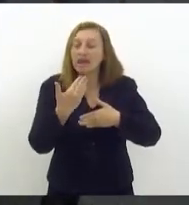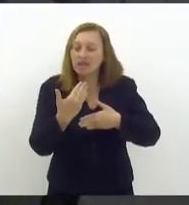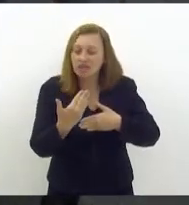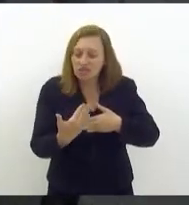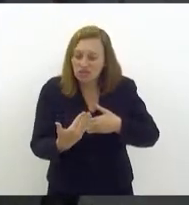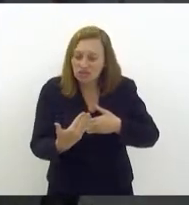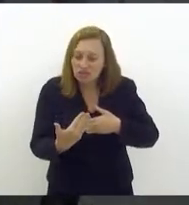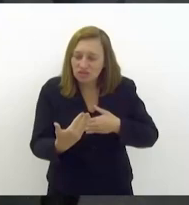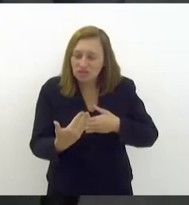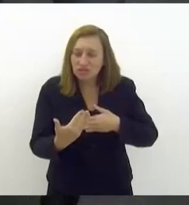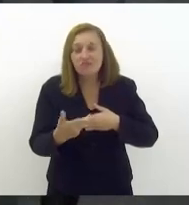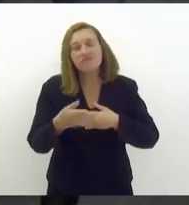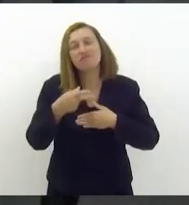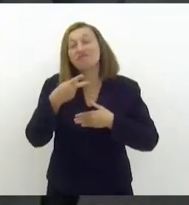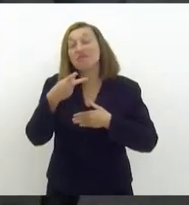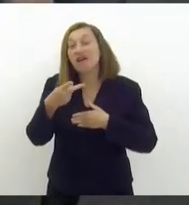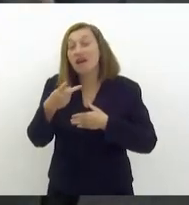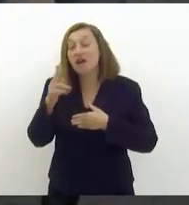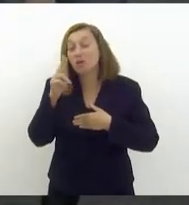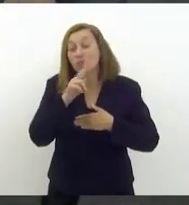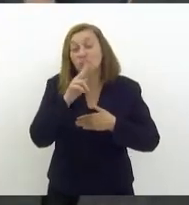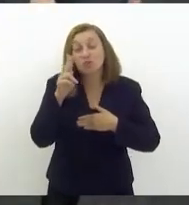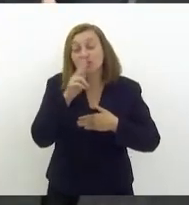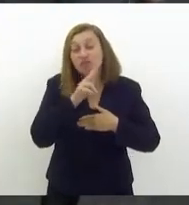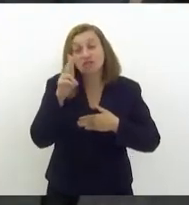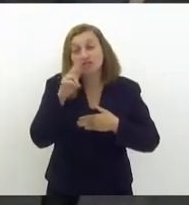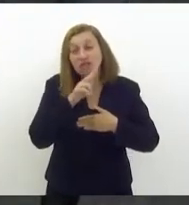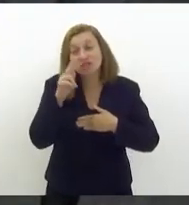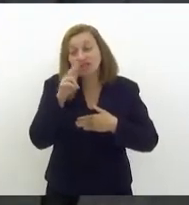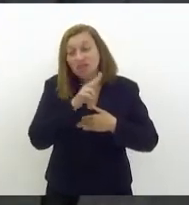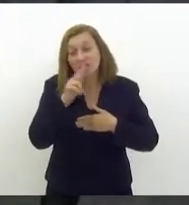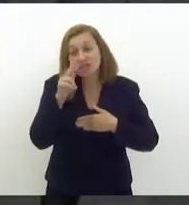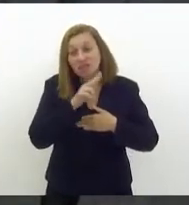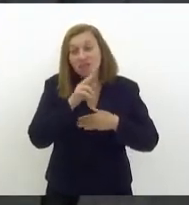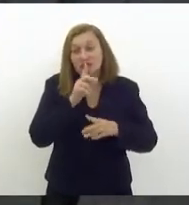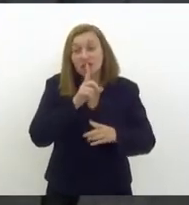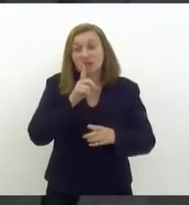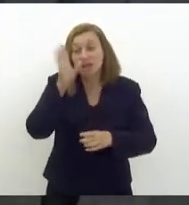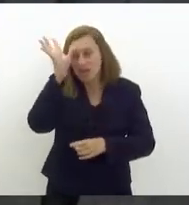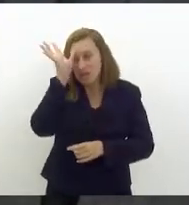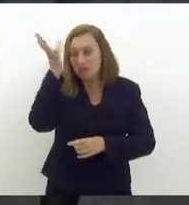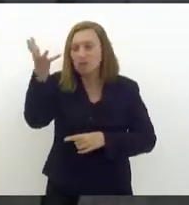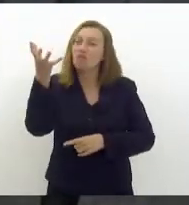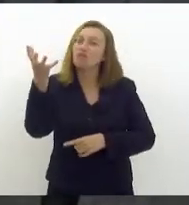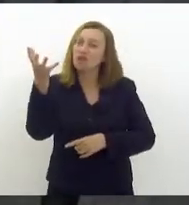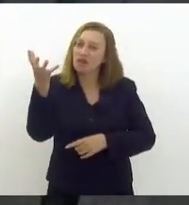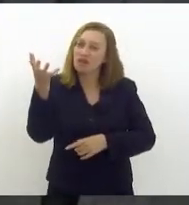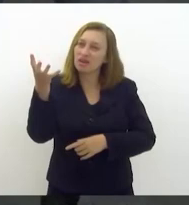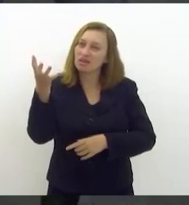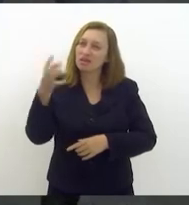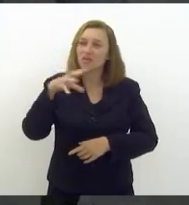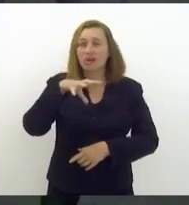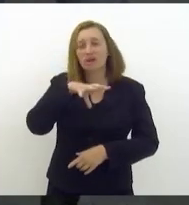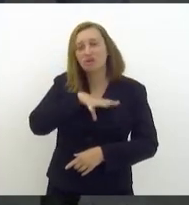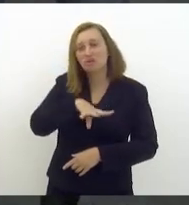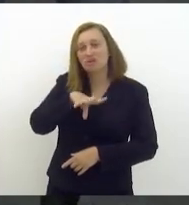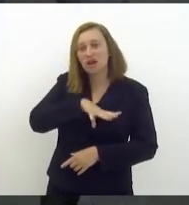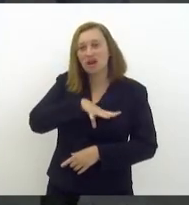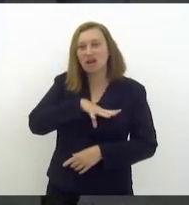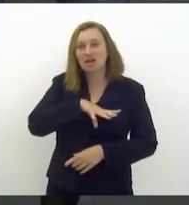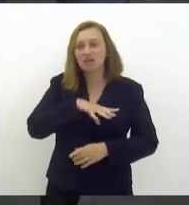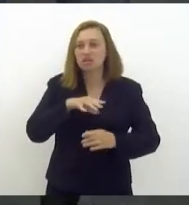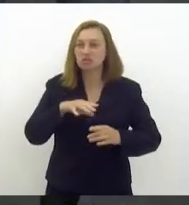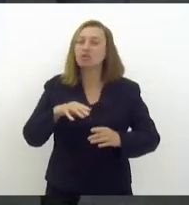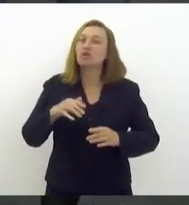e dizer que é urgente encontrarmos uma solução para que o Vasco volta